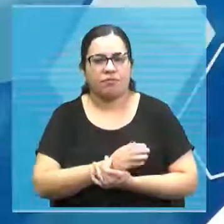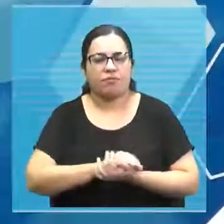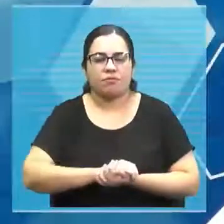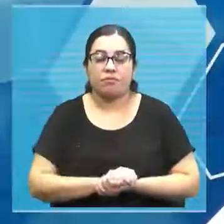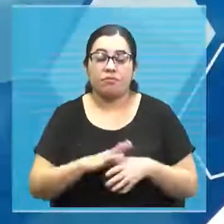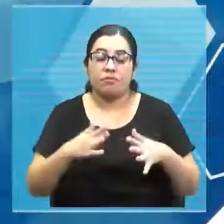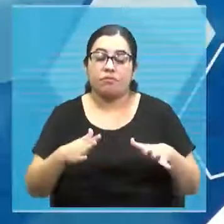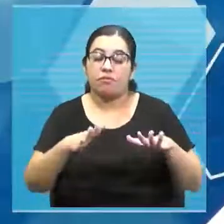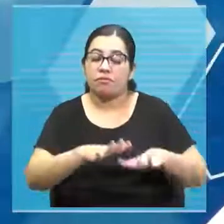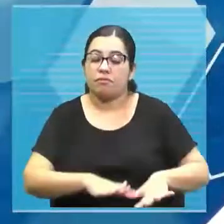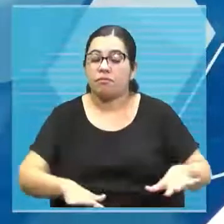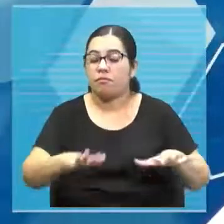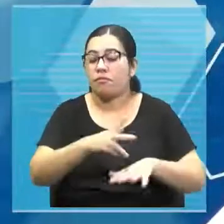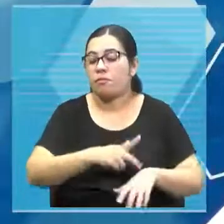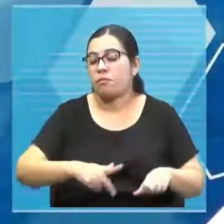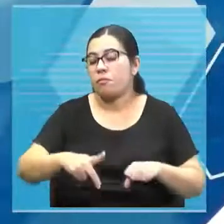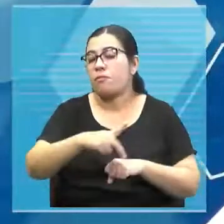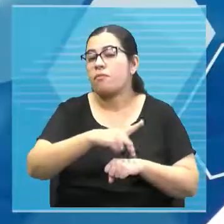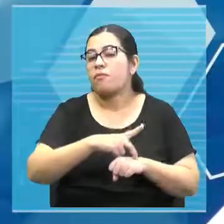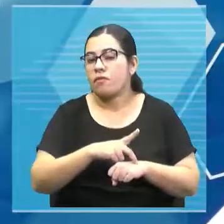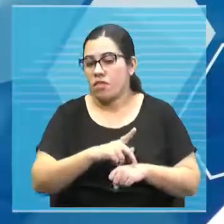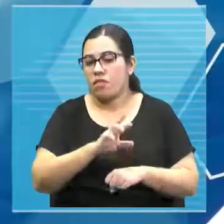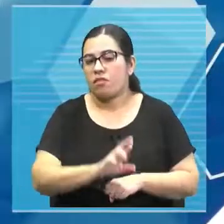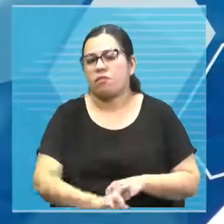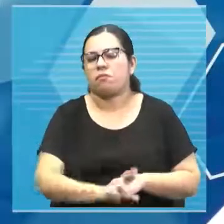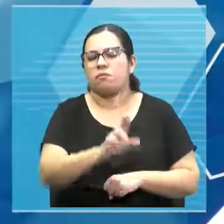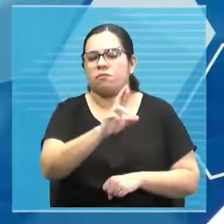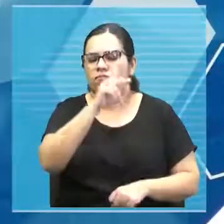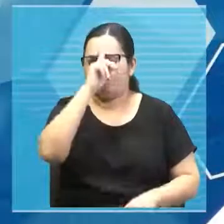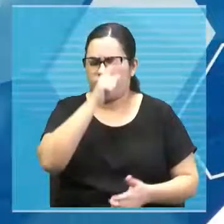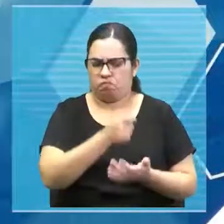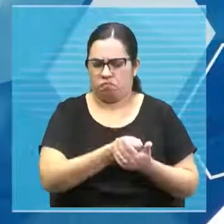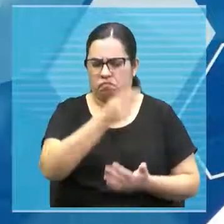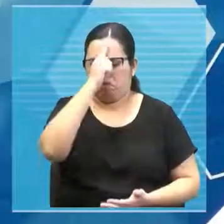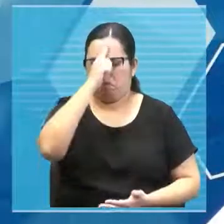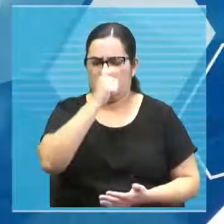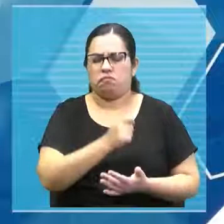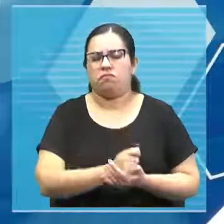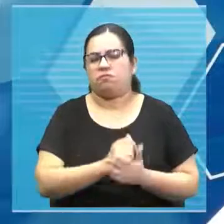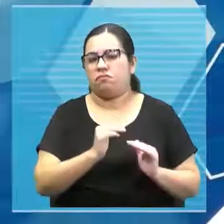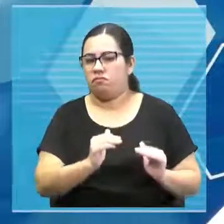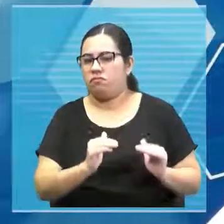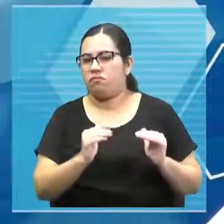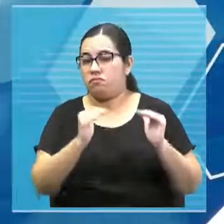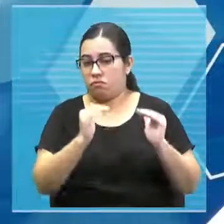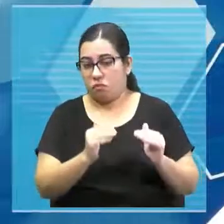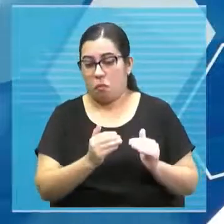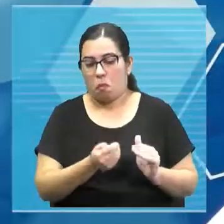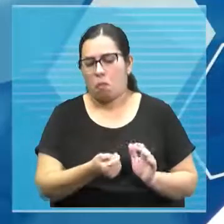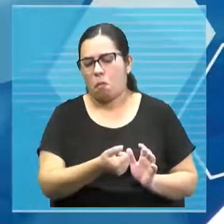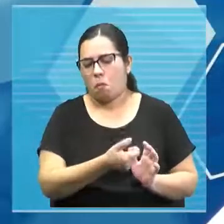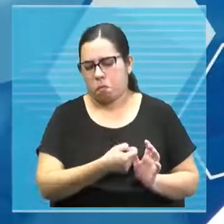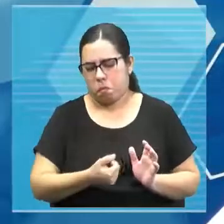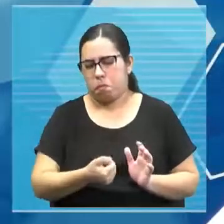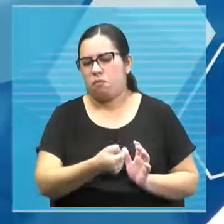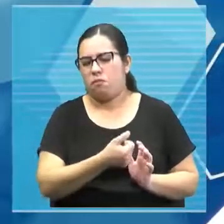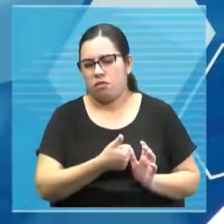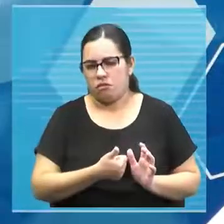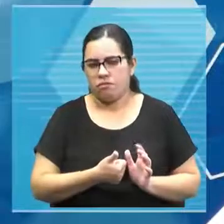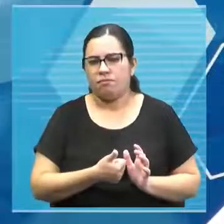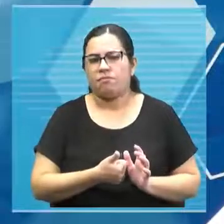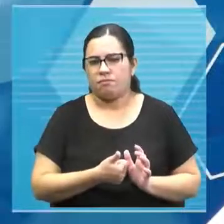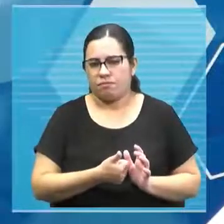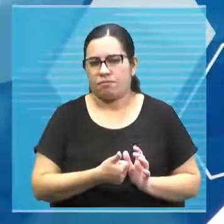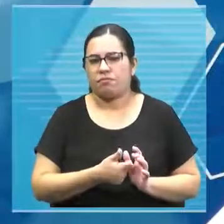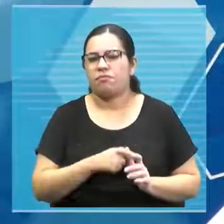e esses países são os tomadores de decisão E são poucos no mundo Quem